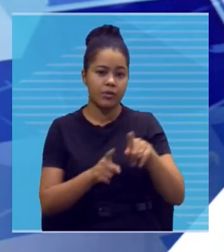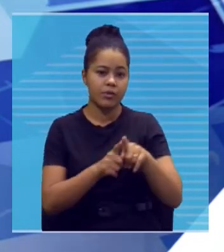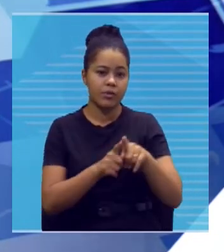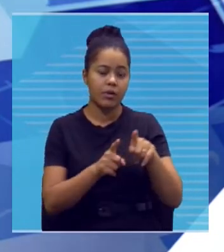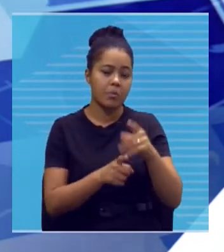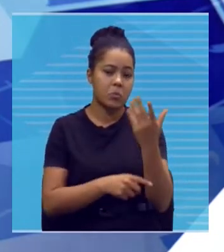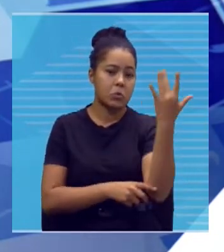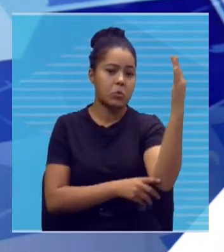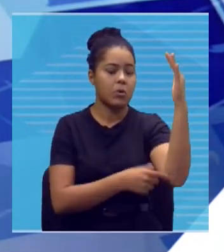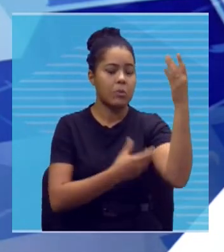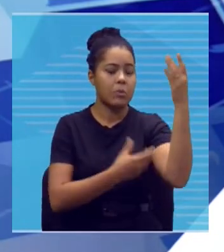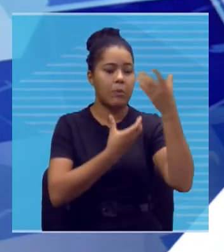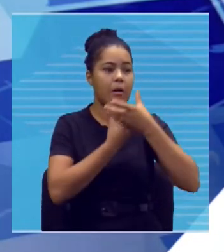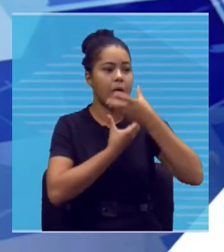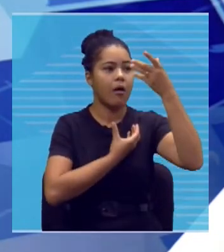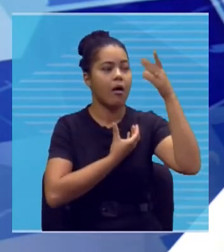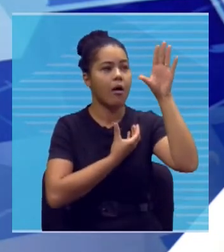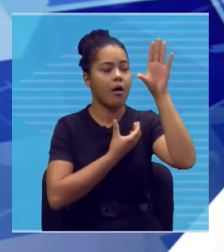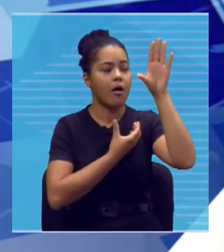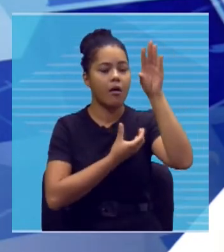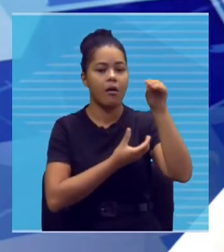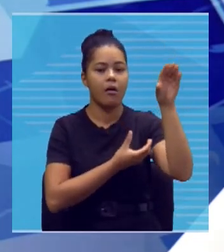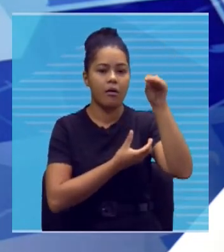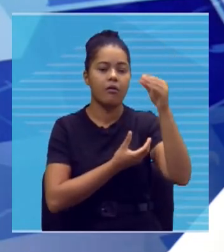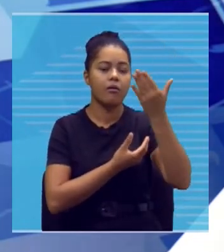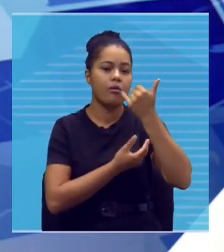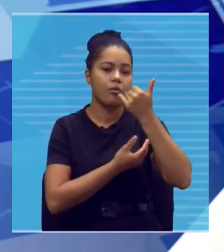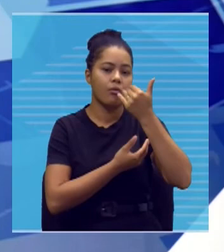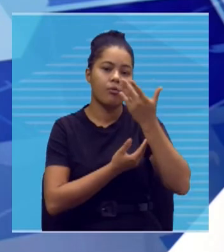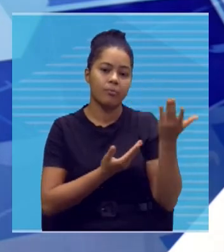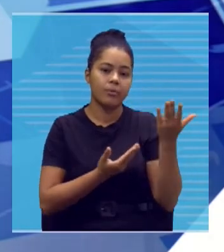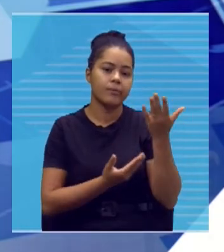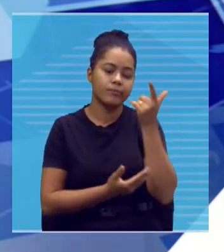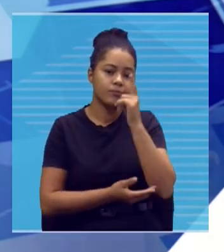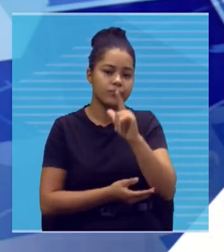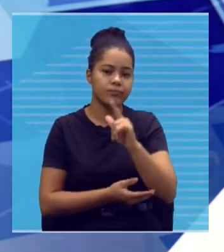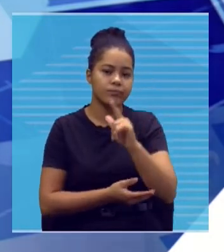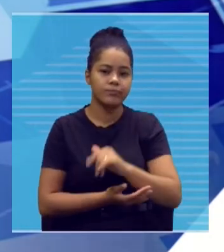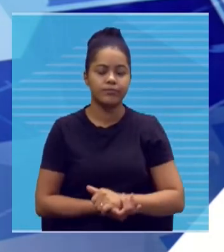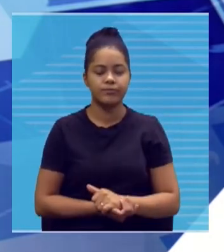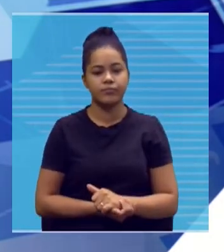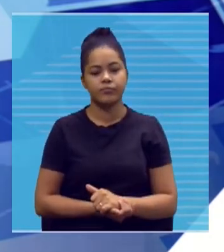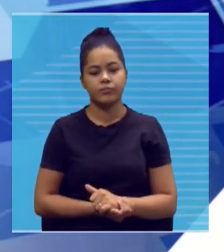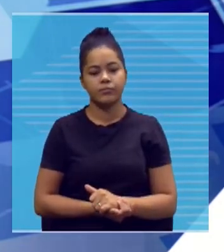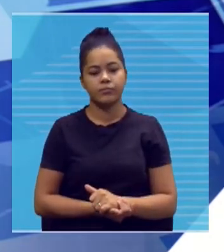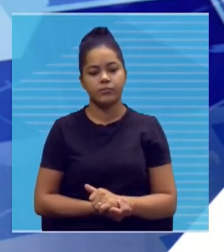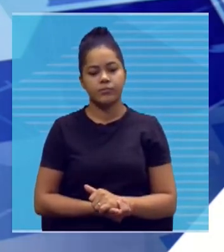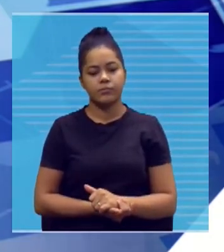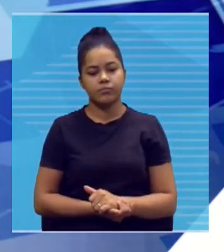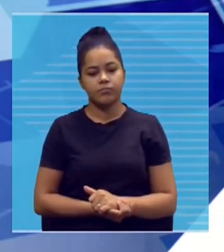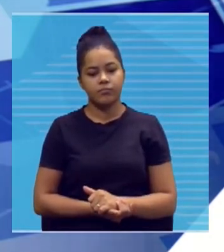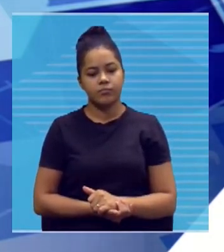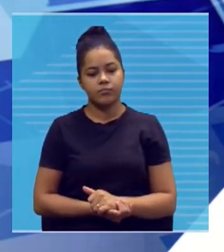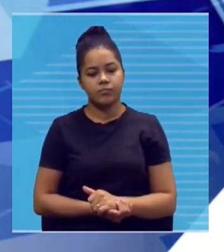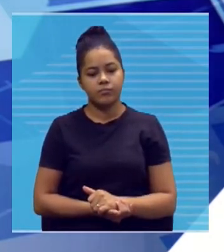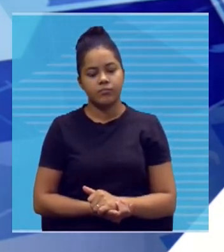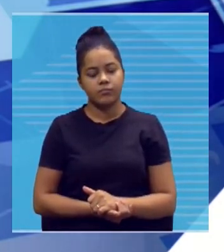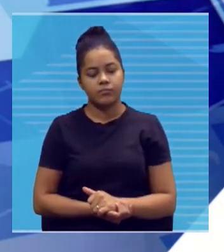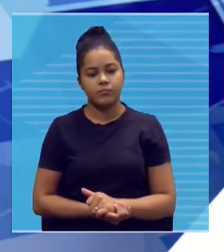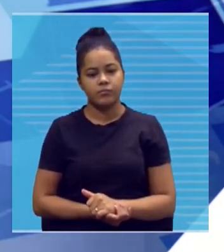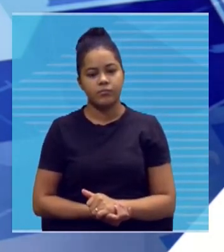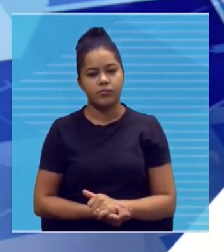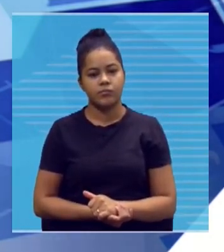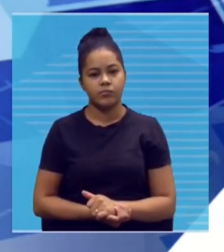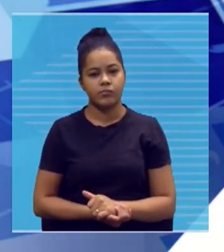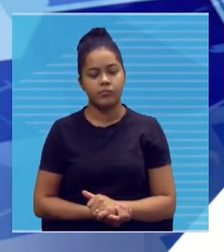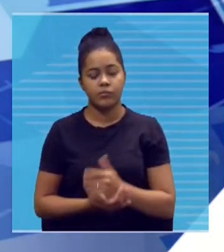parte mais alta girafinhas que o pescocinho pequeno se alimentavam daquilo que tinha lhe para elas a parte